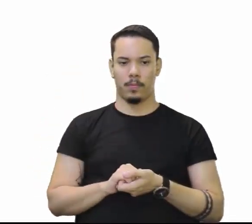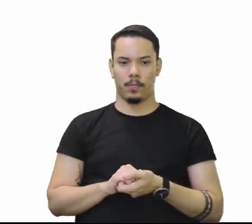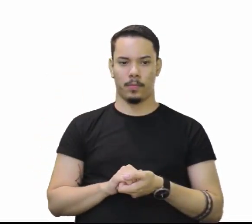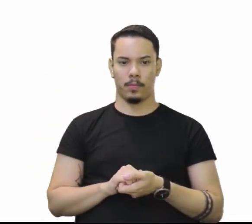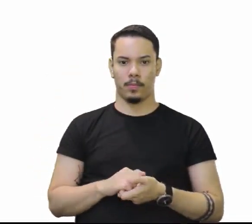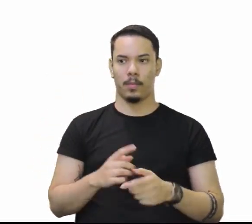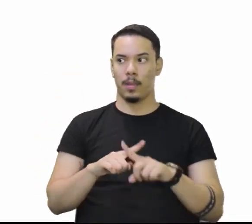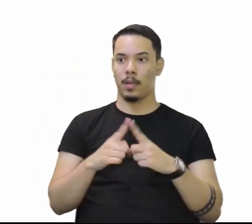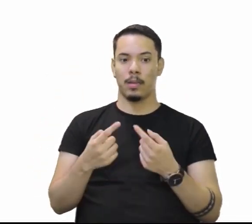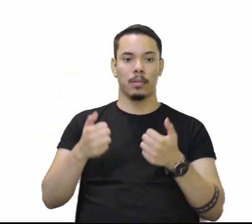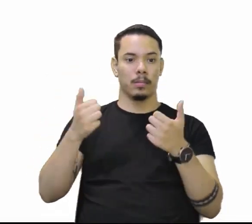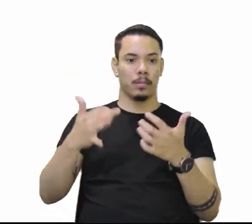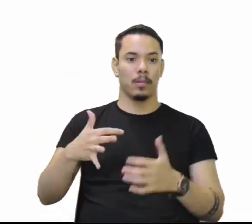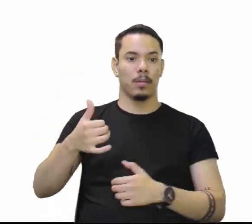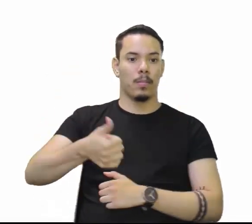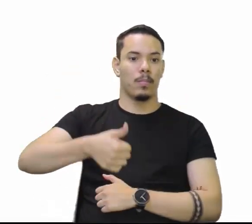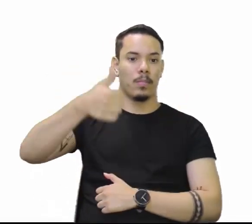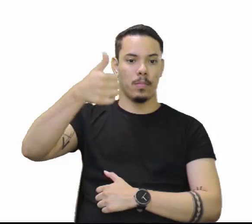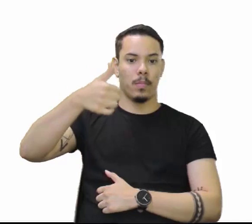Mas ela fala aí na primeira.